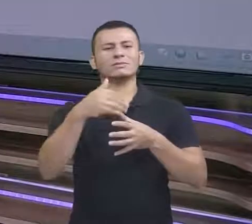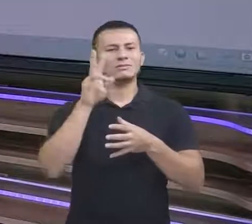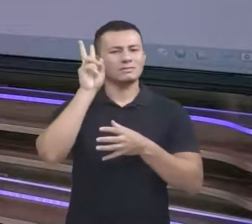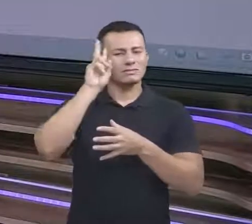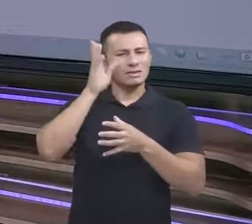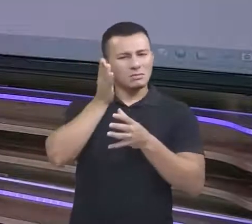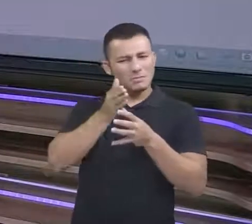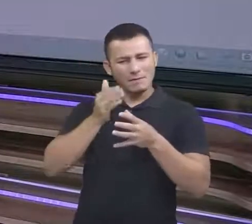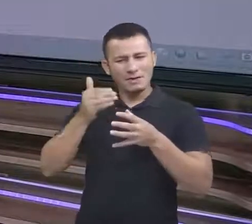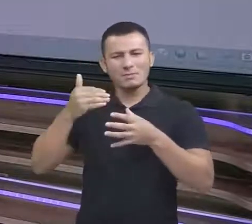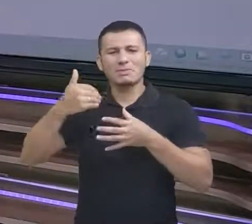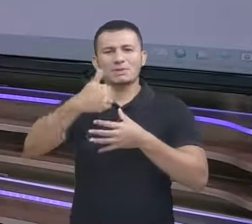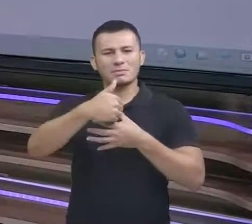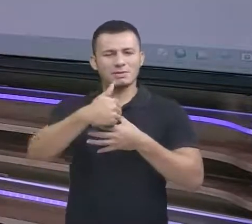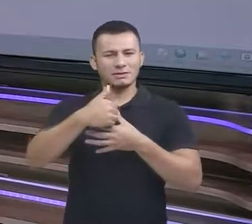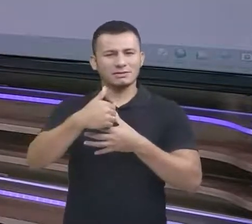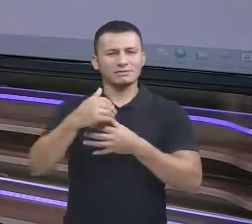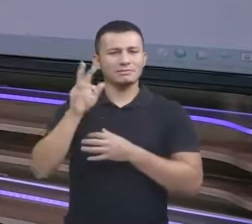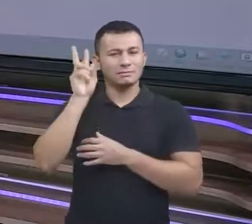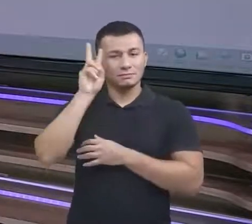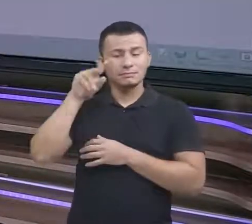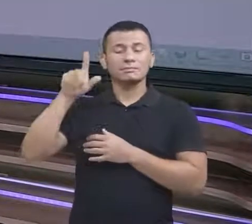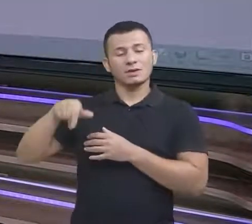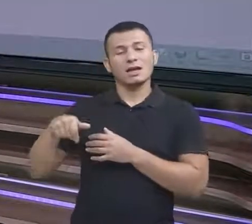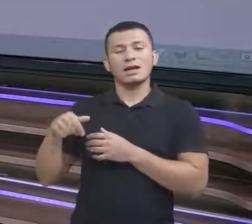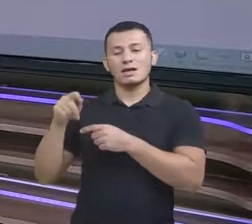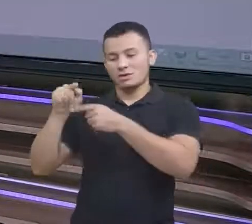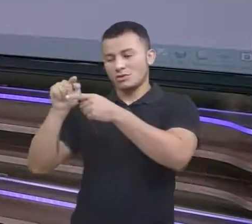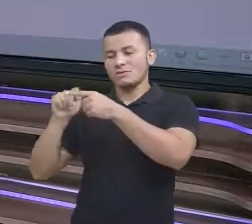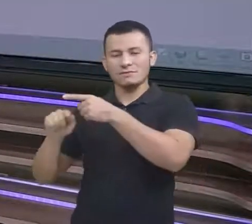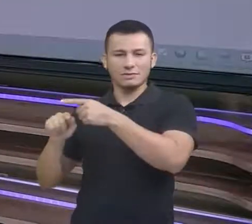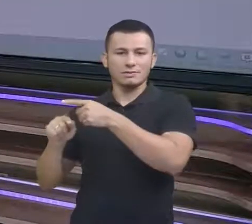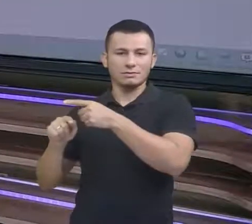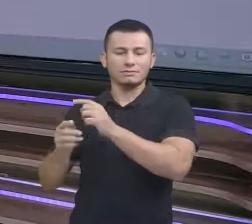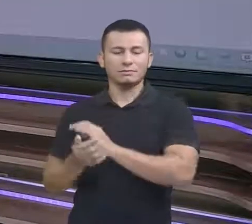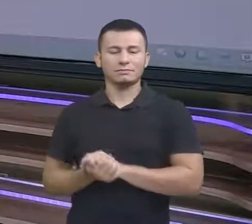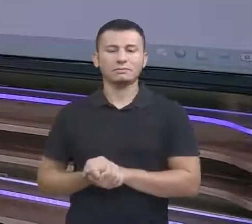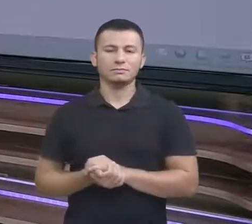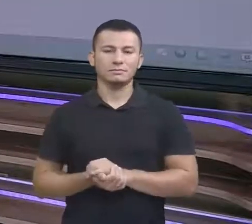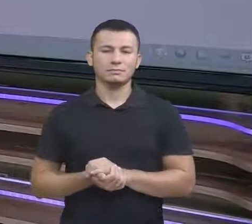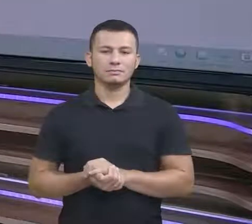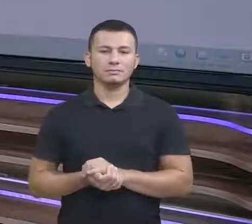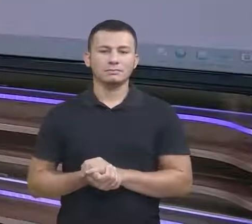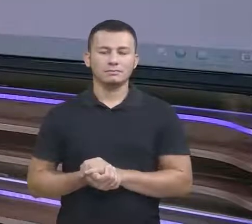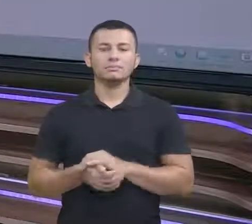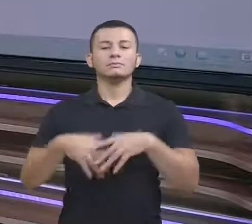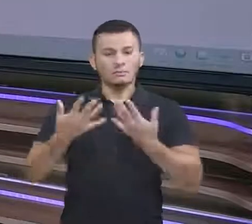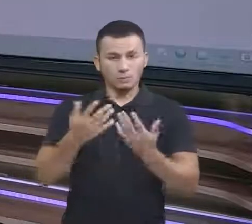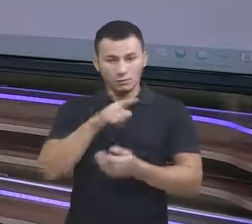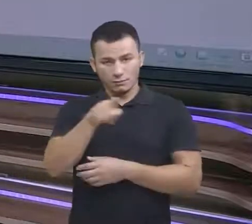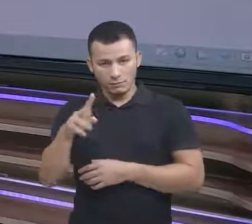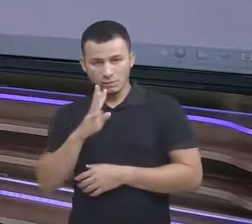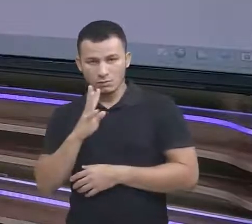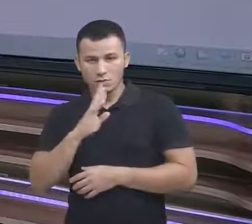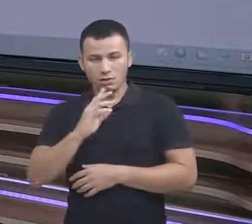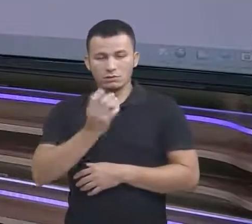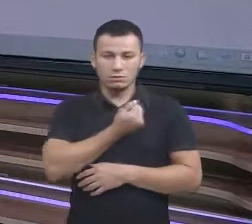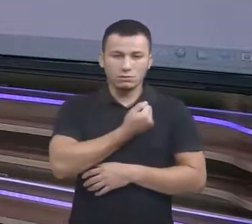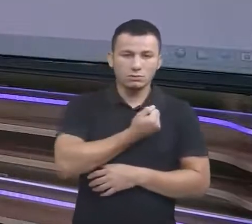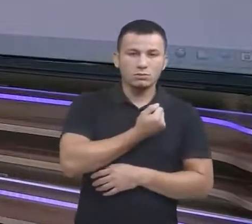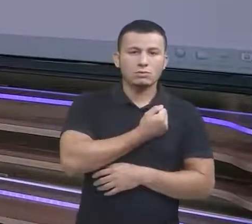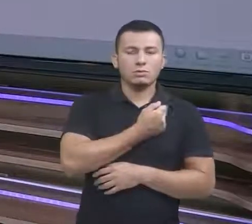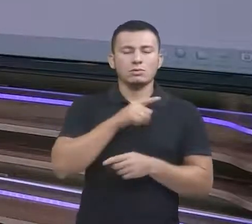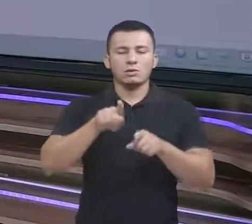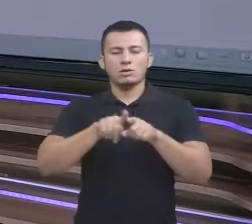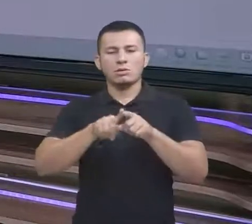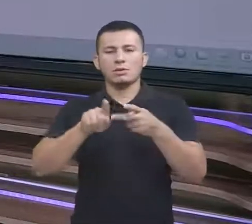a gente repartiu isso é divisão então com os números eu conheço os números e conheço